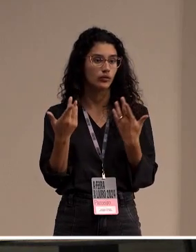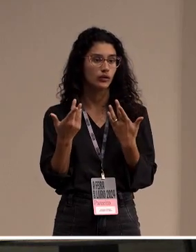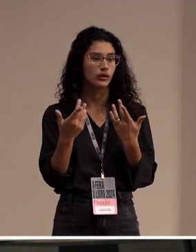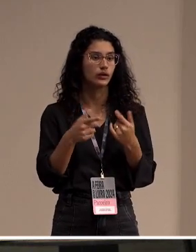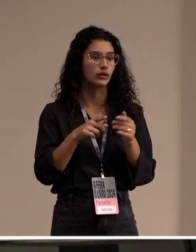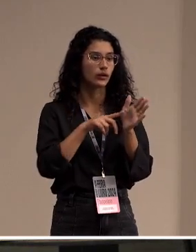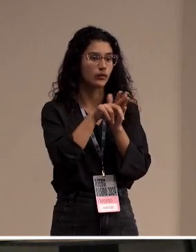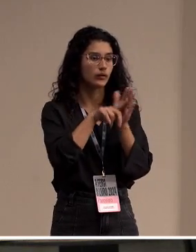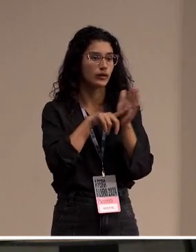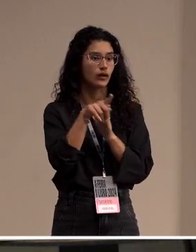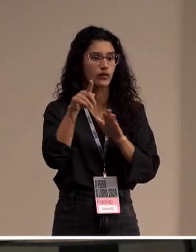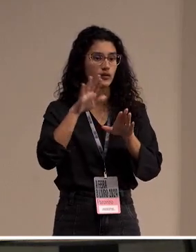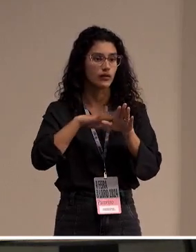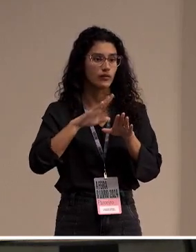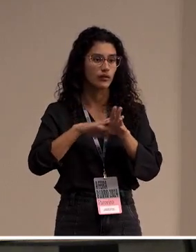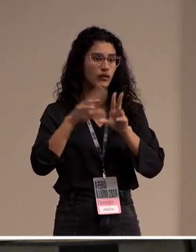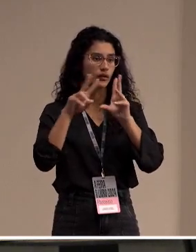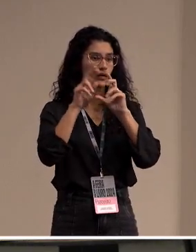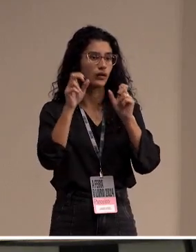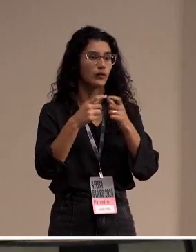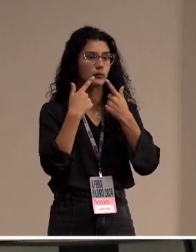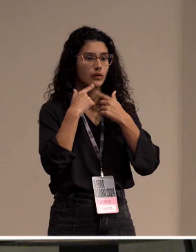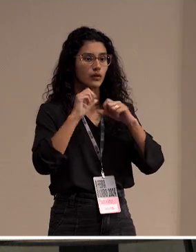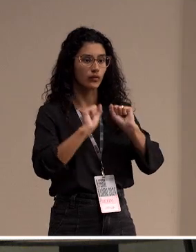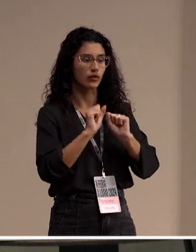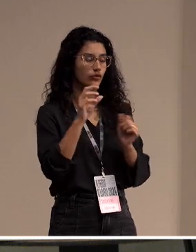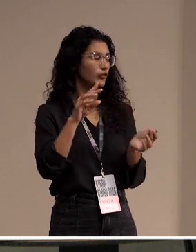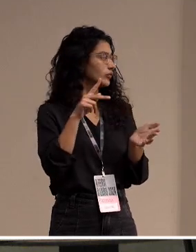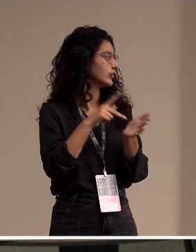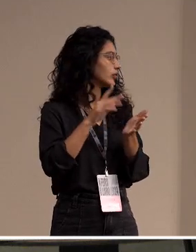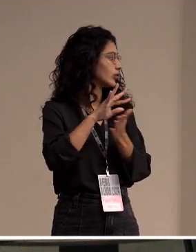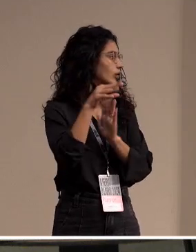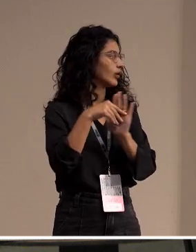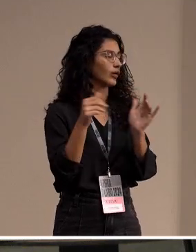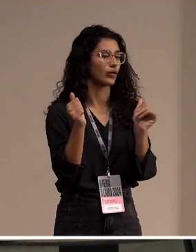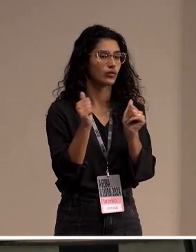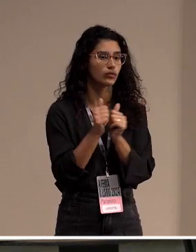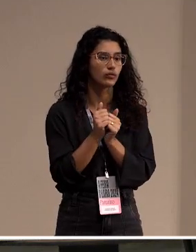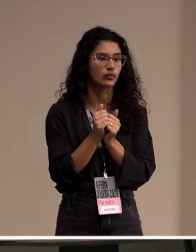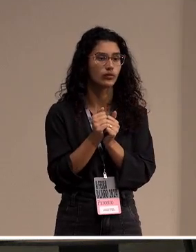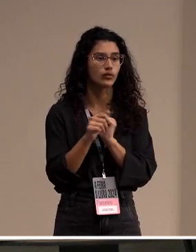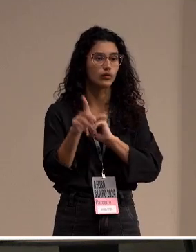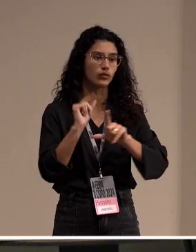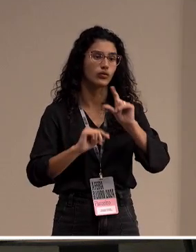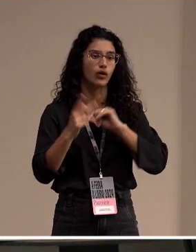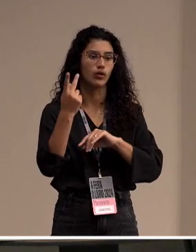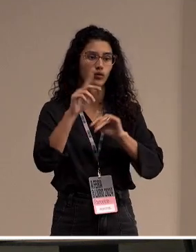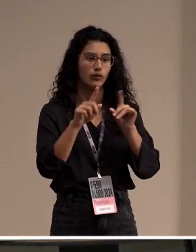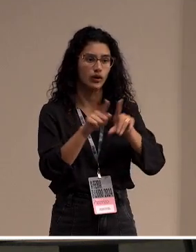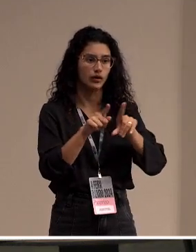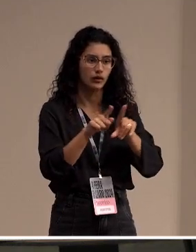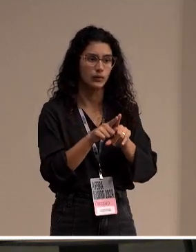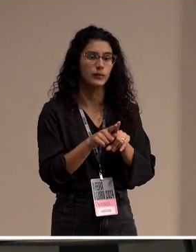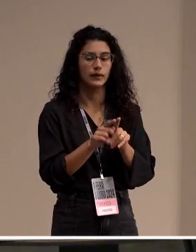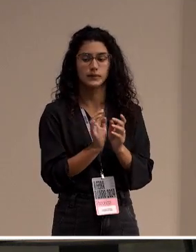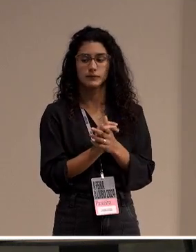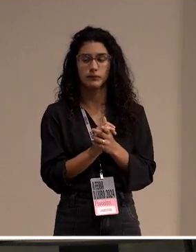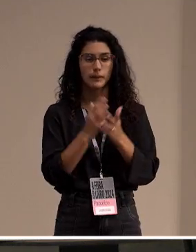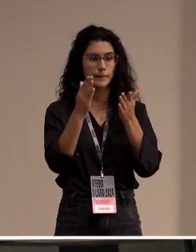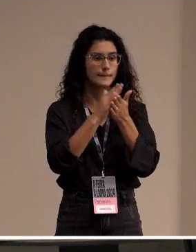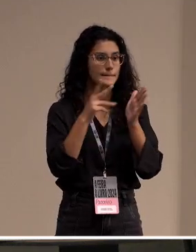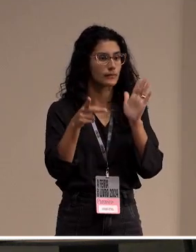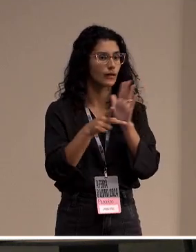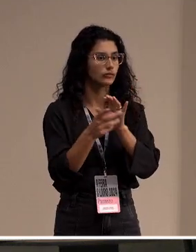essa pesquisa que você fez sobre linguagem se insere nessa sua escolha, né, nesse livro